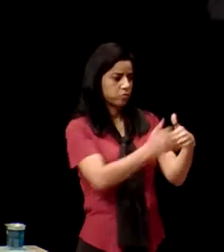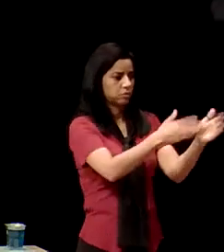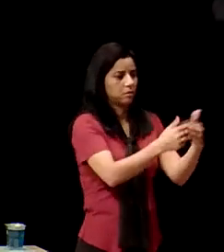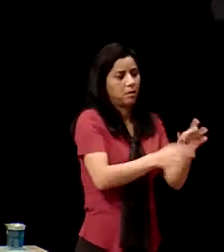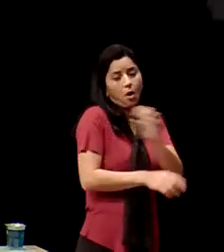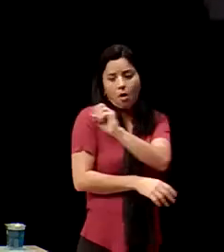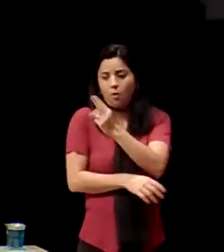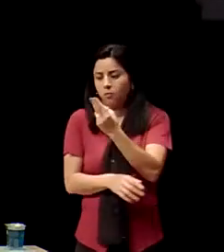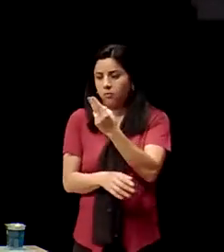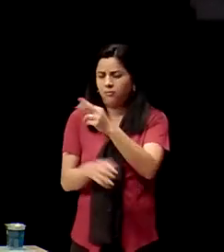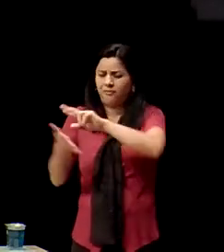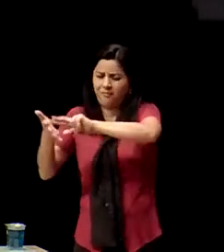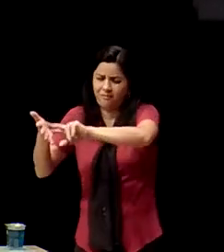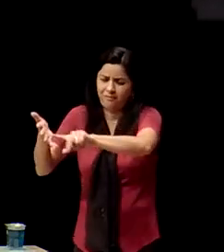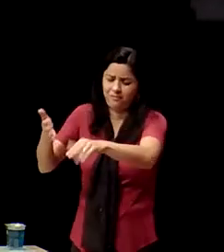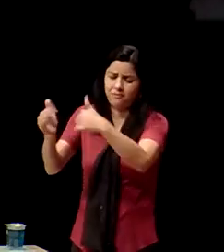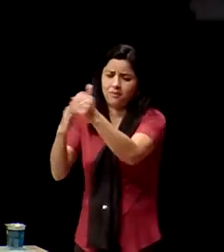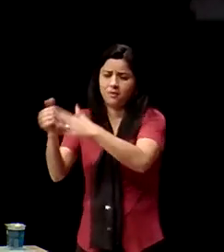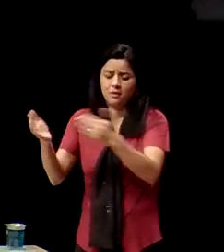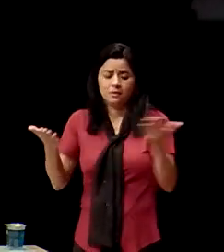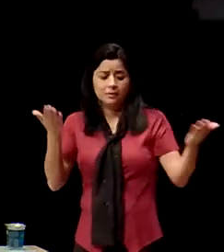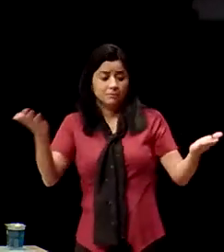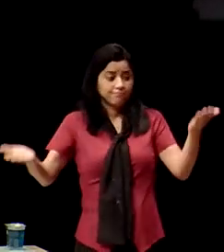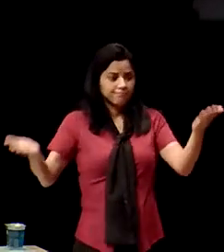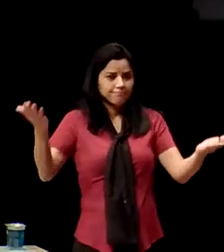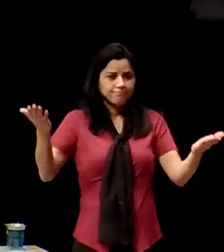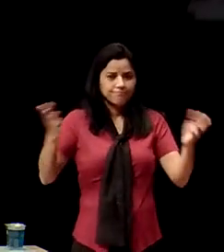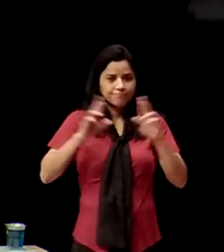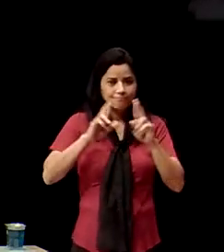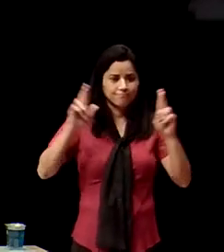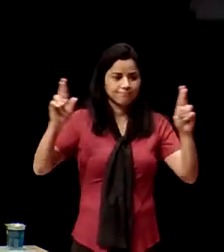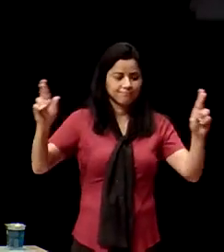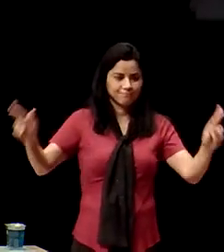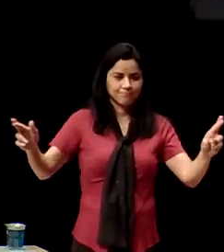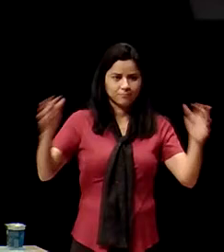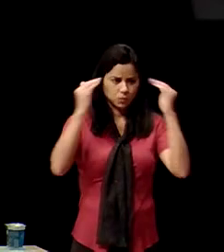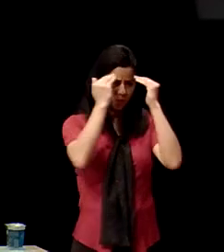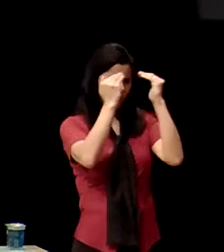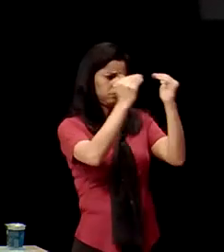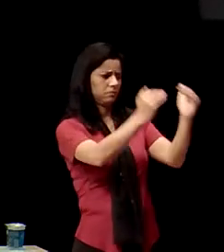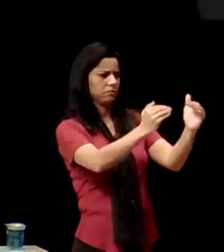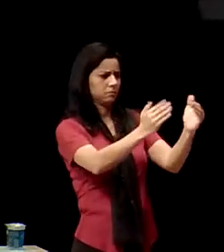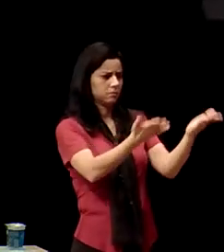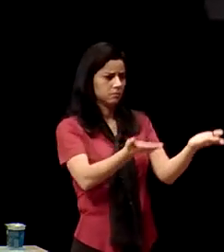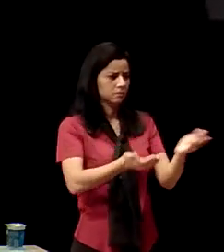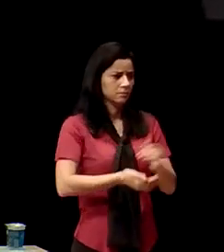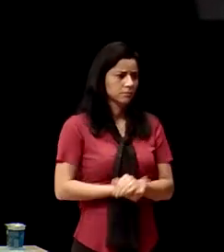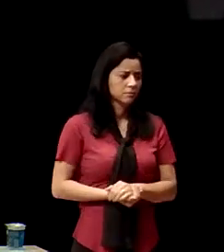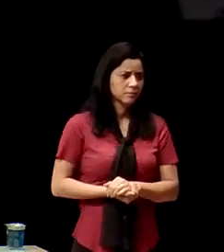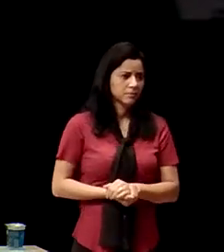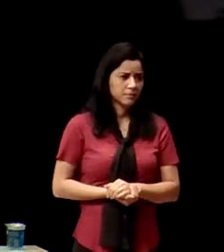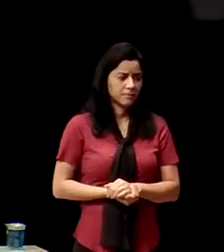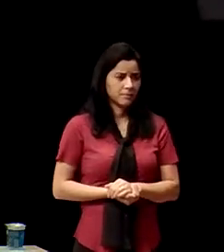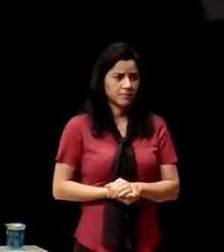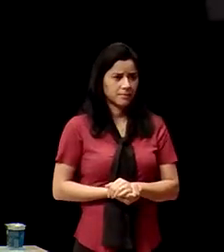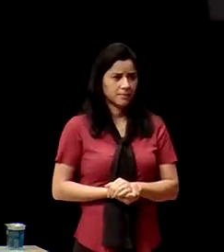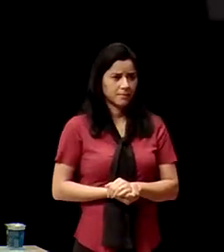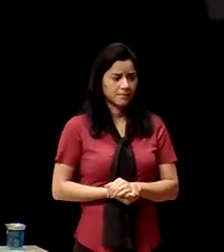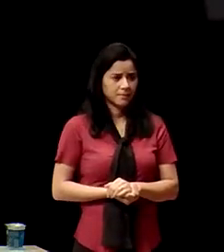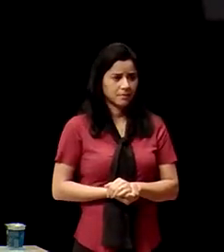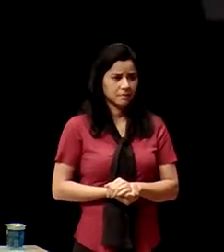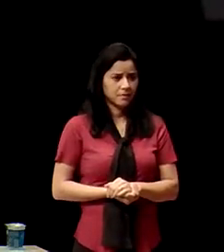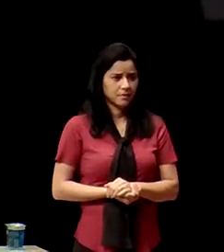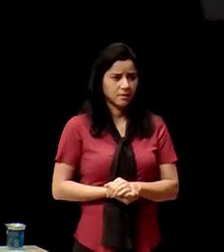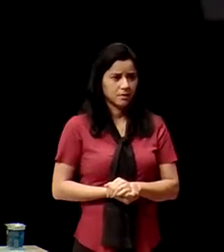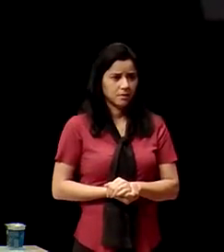muitas profissões, para que esta questão possa ser respondida com competência. Attention must be paid